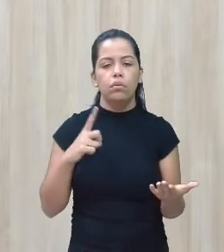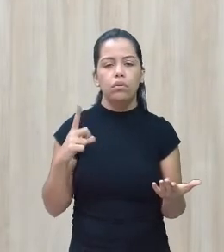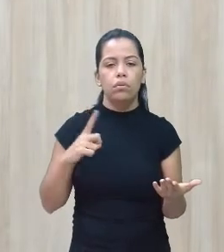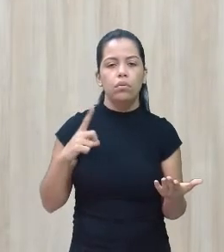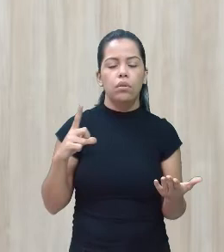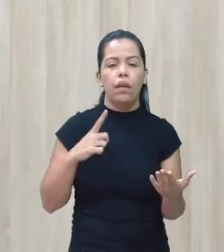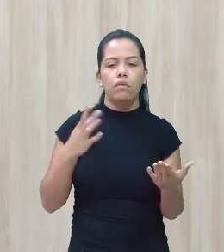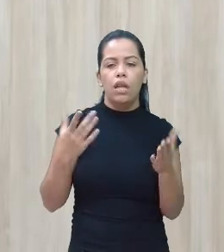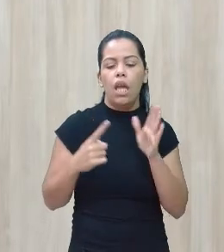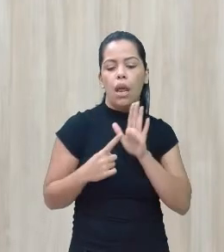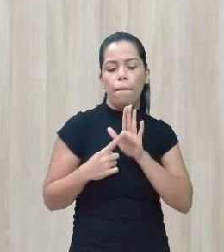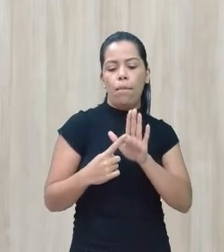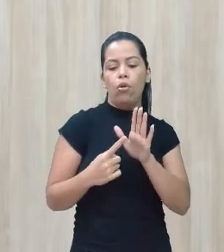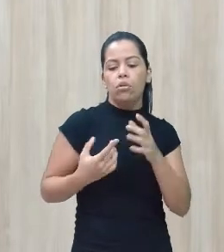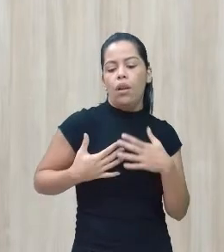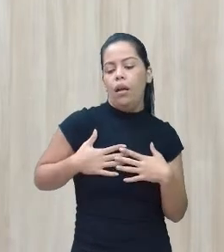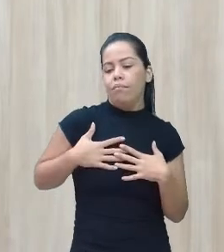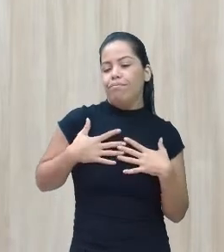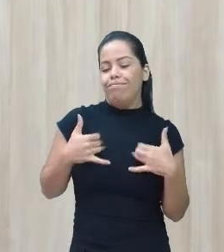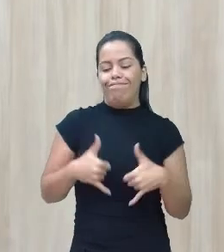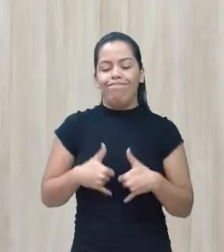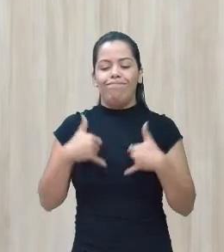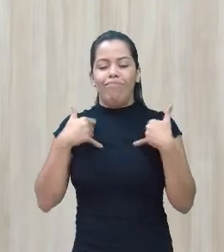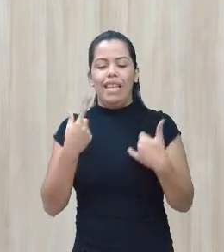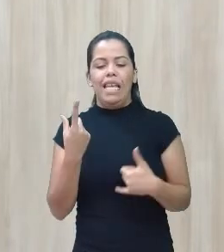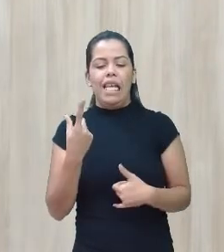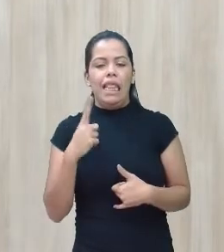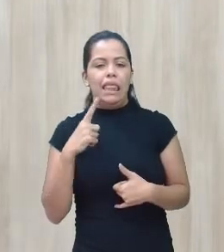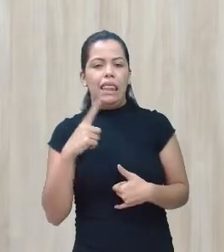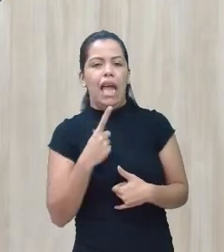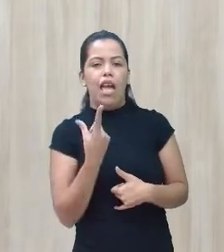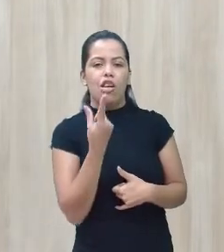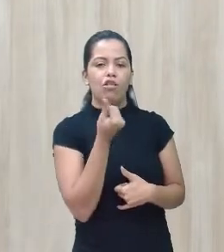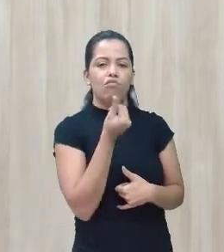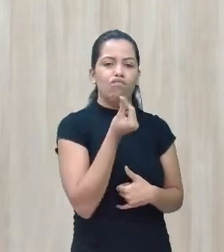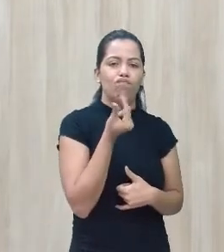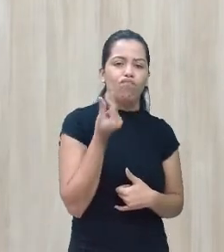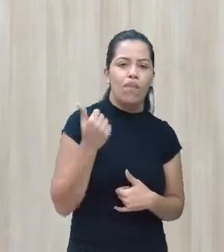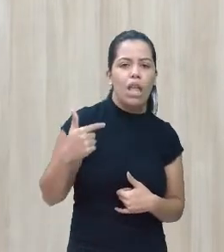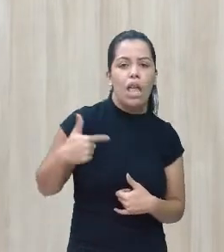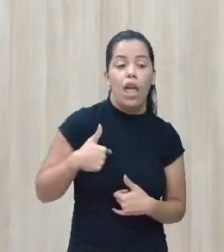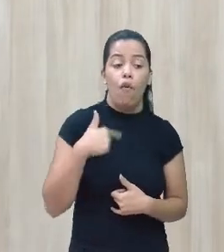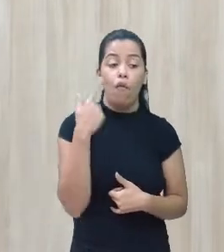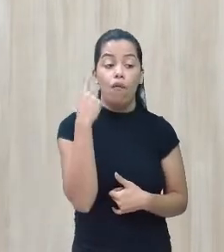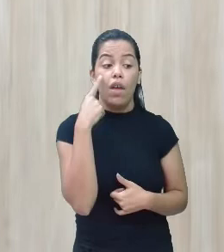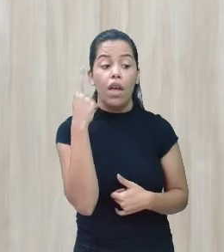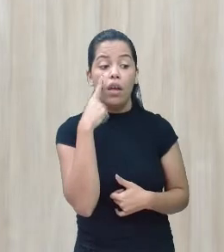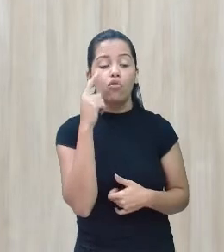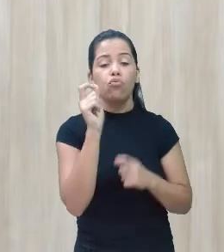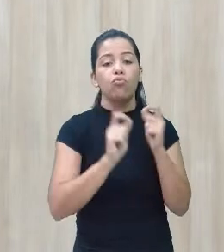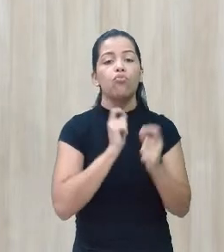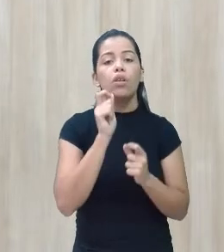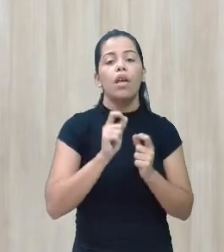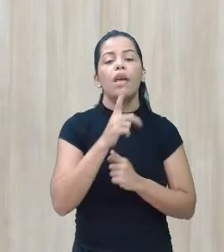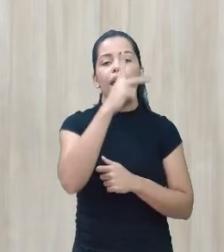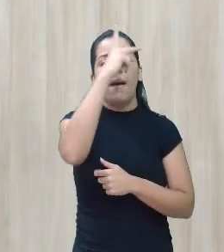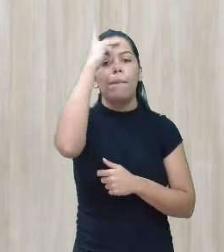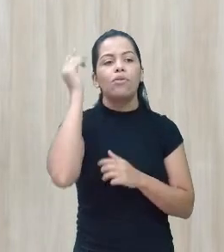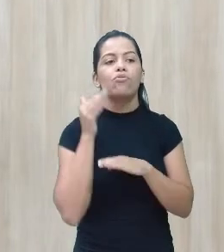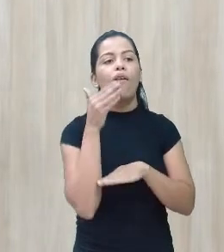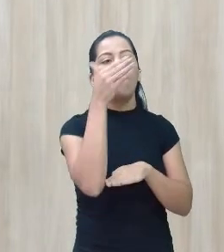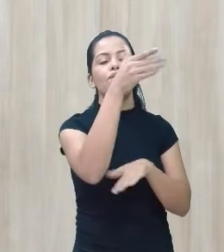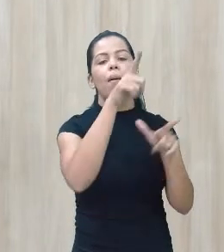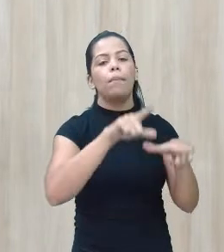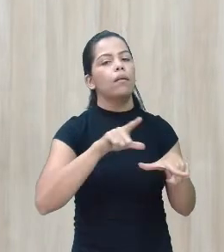quê? Porque eu preciso ver que essa pessoa está indo a lugares que eu não consigo ir, essa pessoa está consumindo produtos que eu não